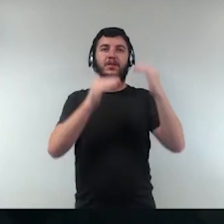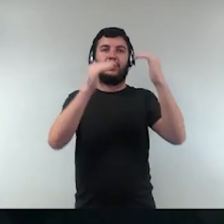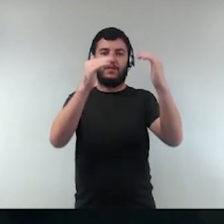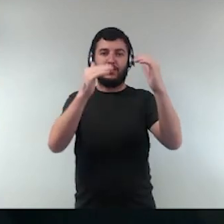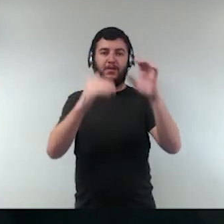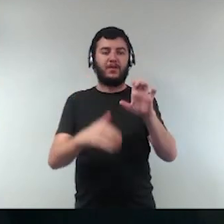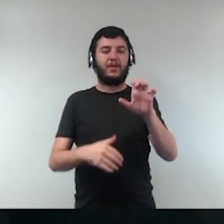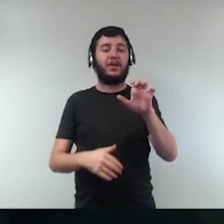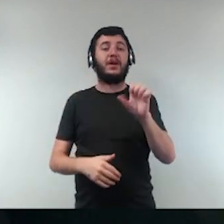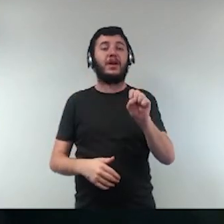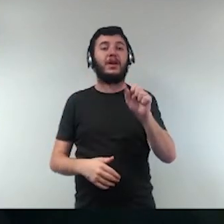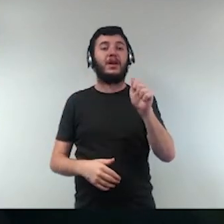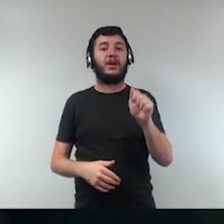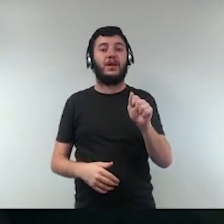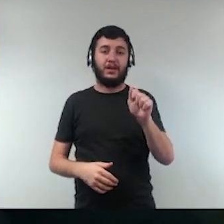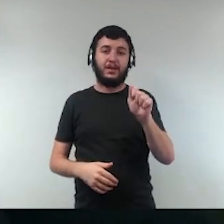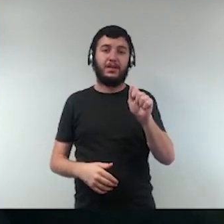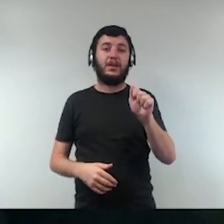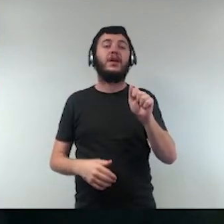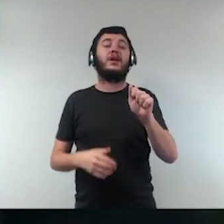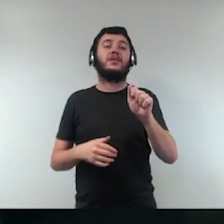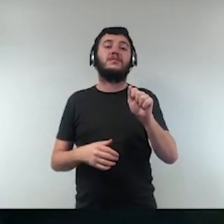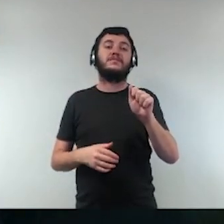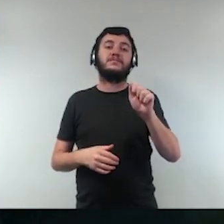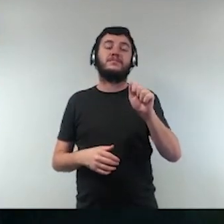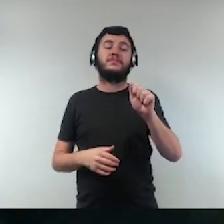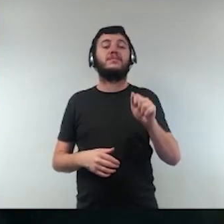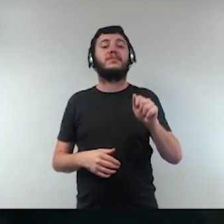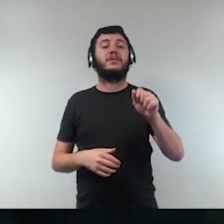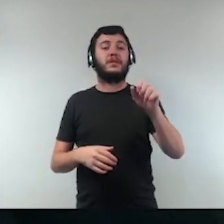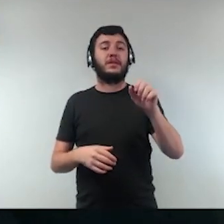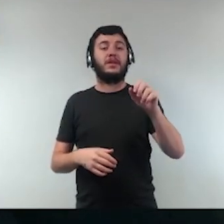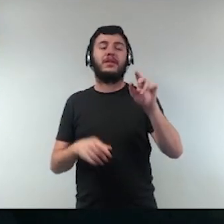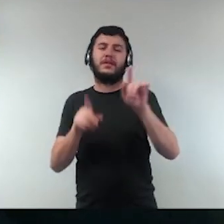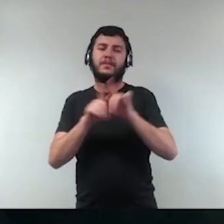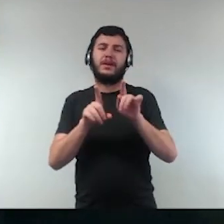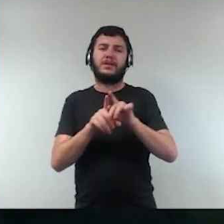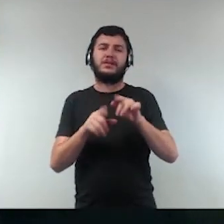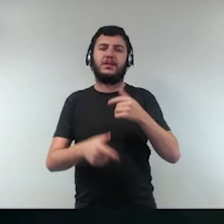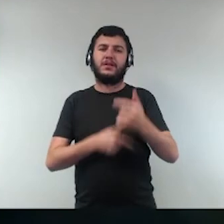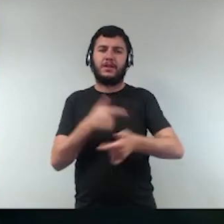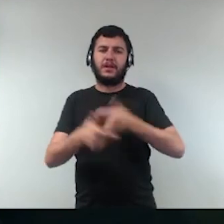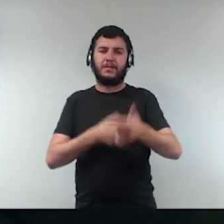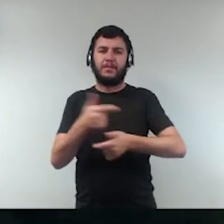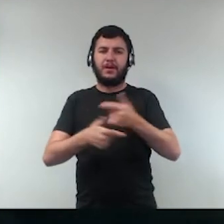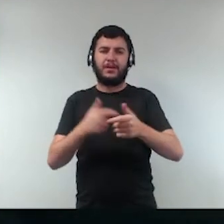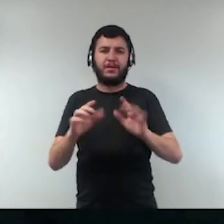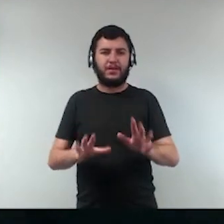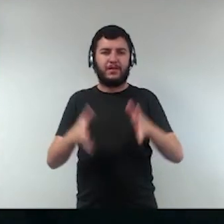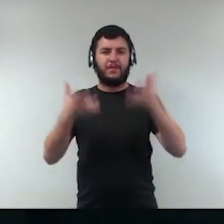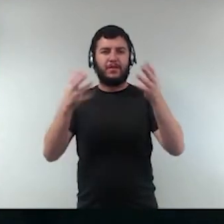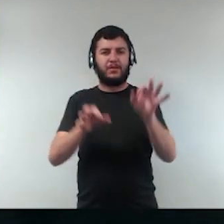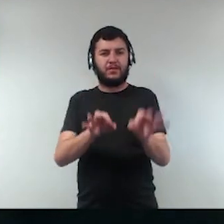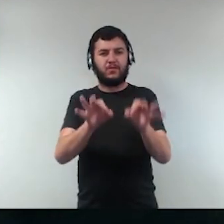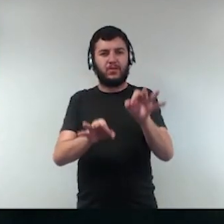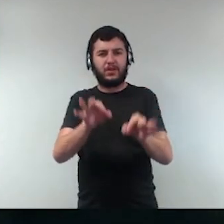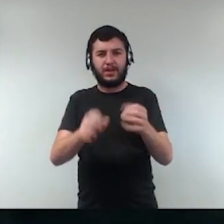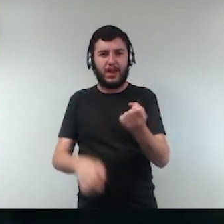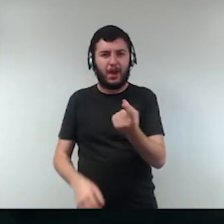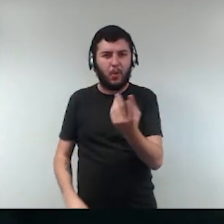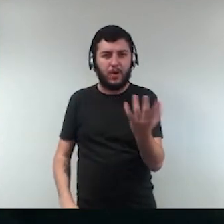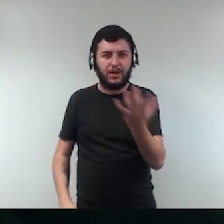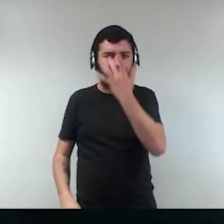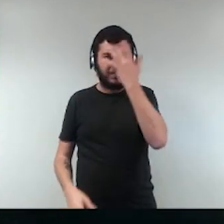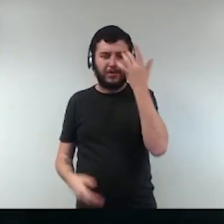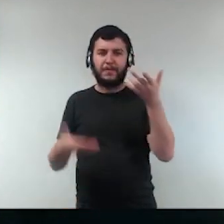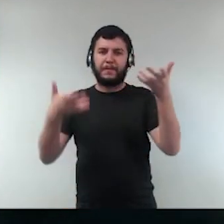que talvez quebre os paradigmas de eventos jurídicos, e até pela quantidade de pessoas